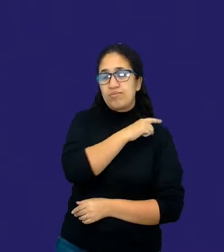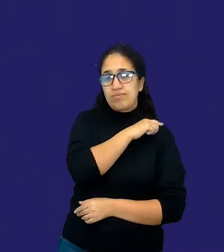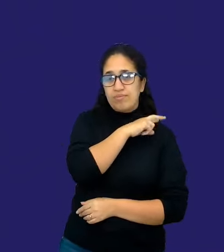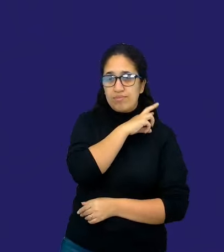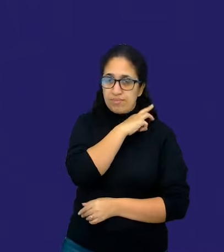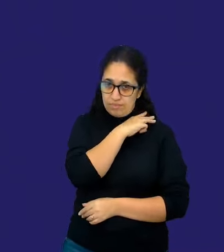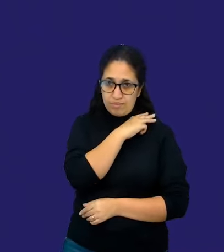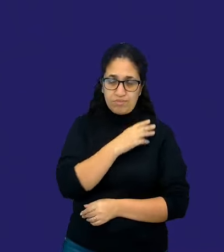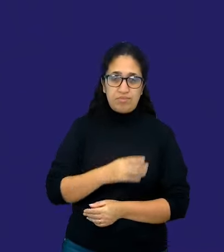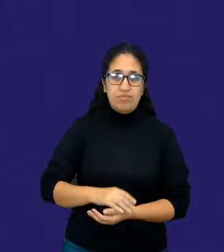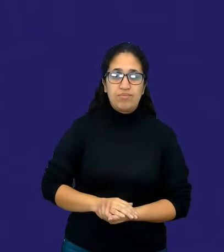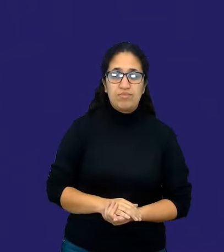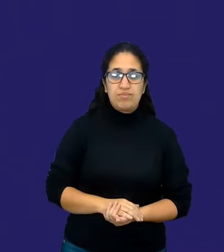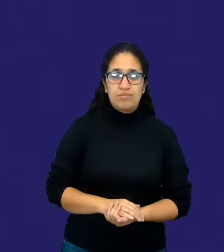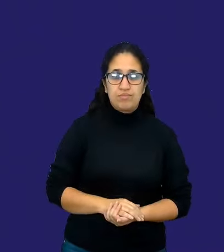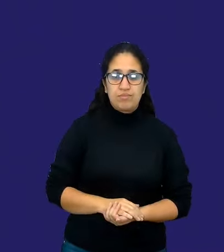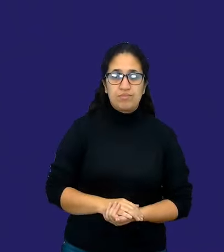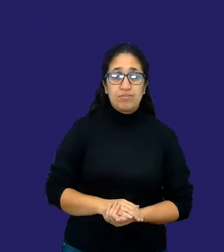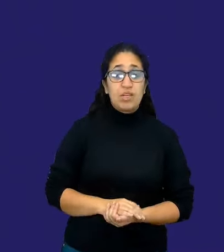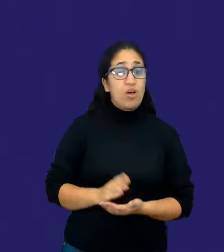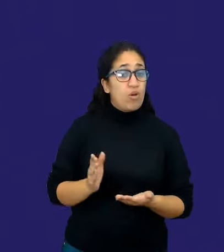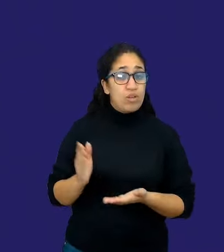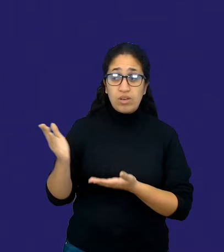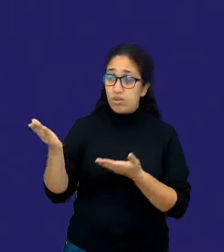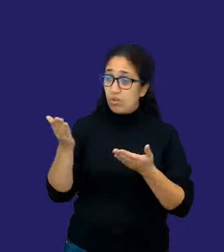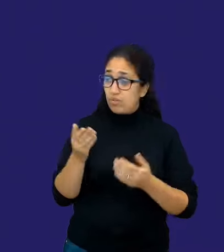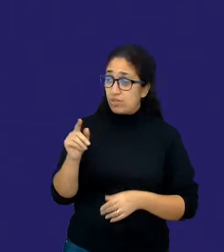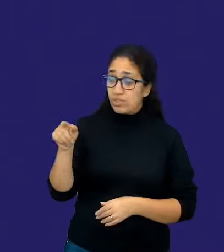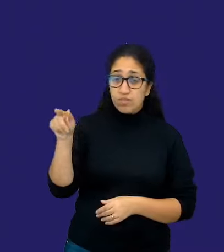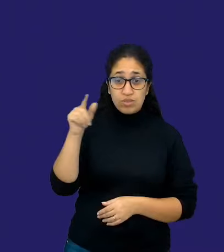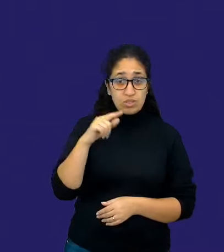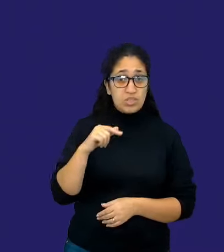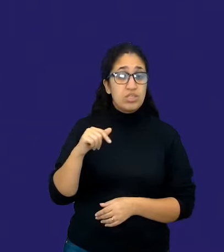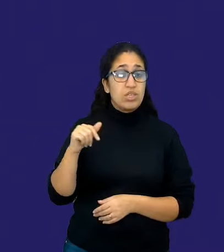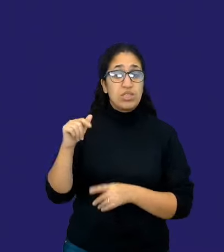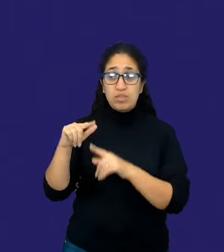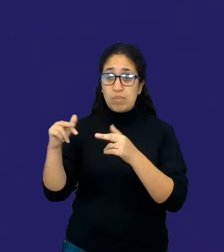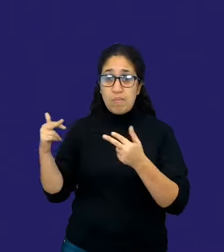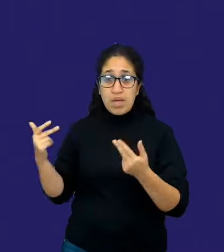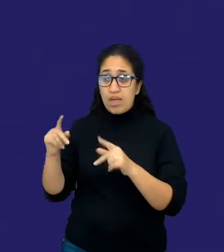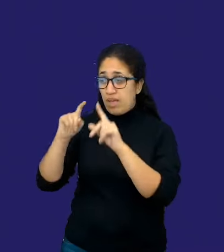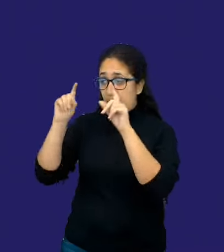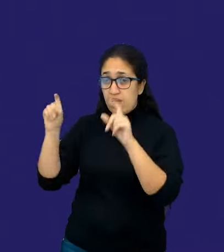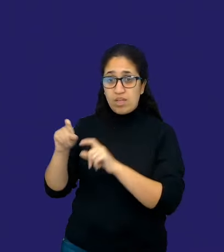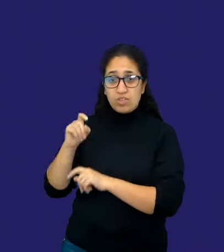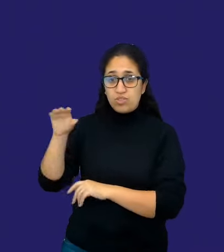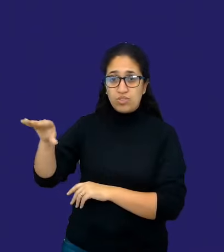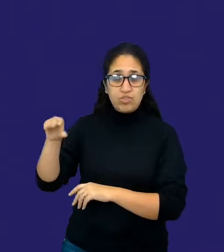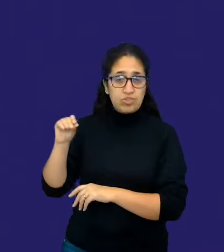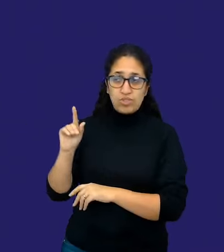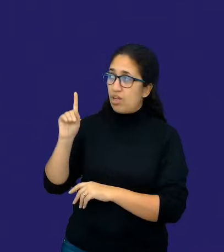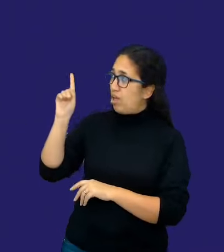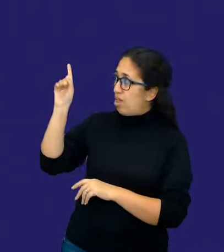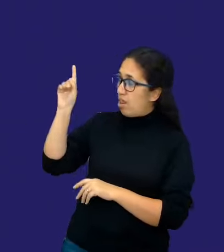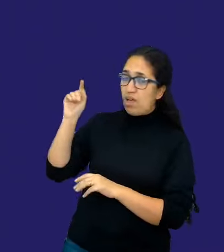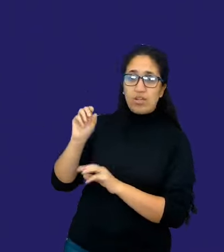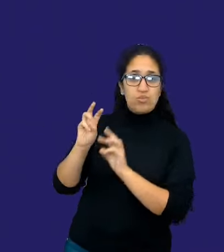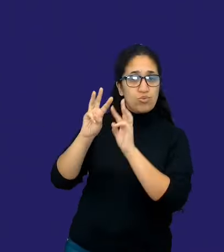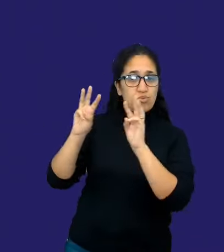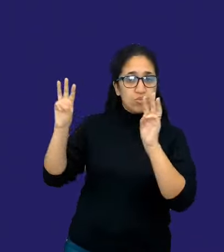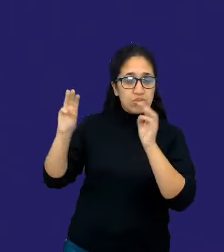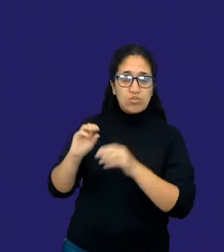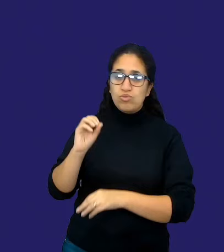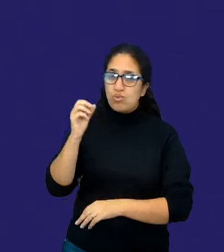ensino médio. Convidamos a todos a buscarem o material digital no local indicado no site